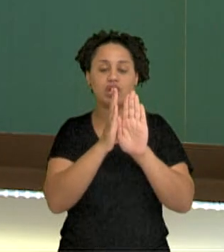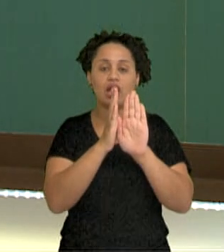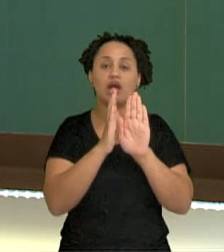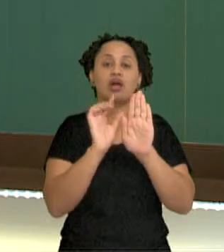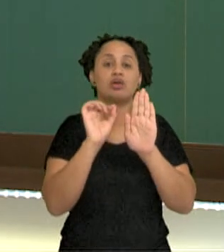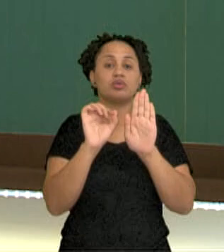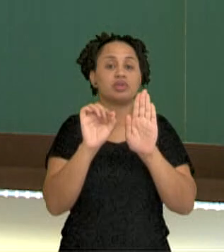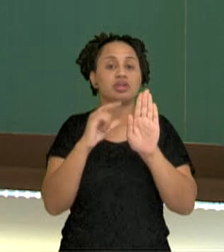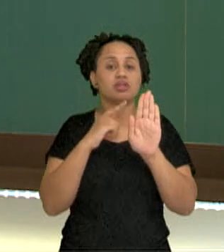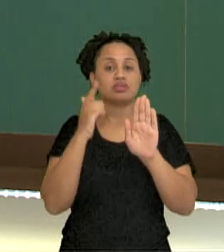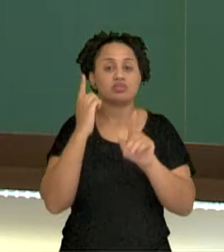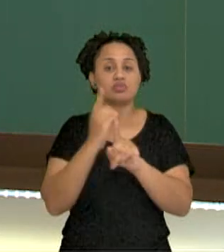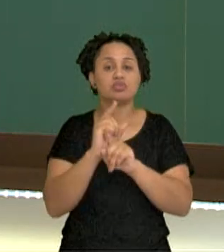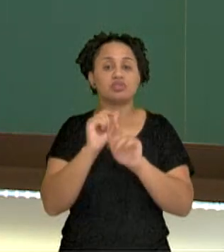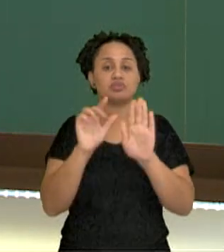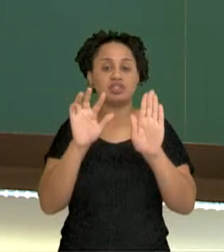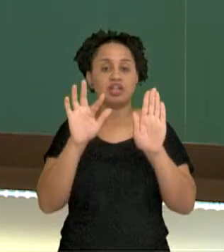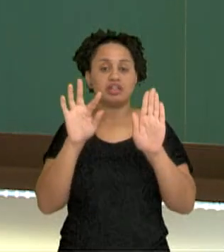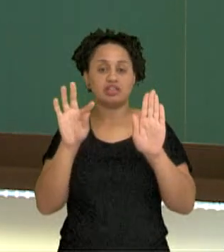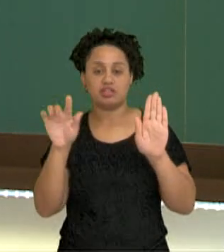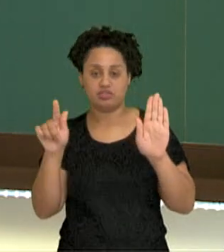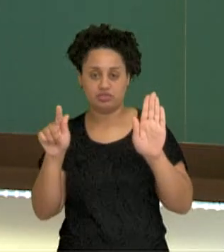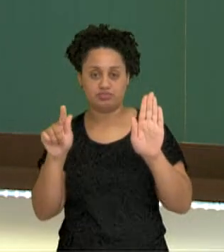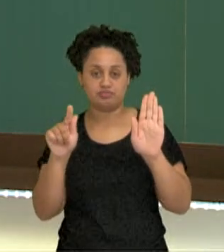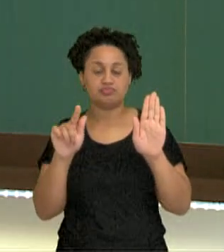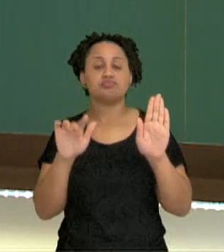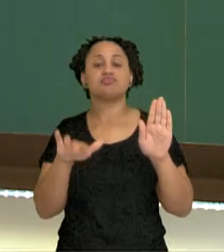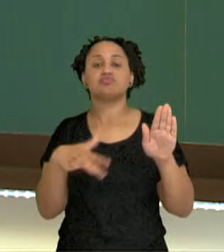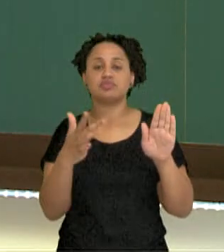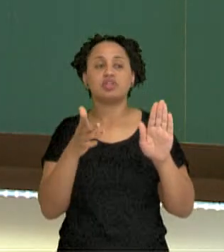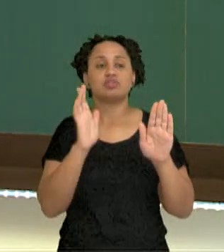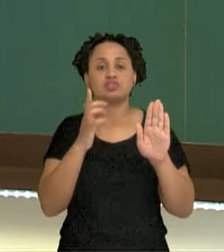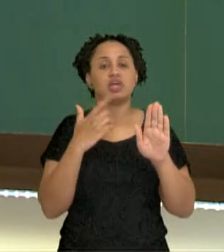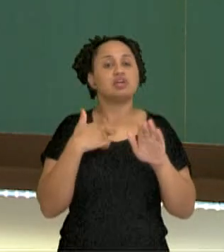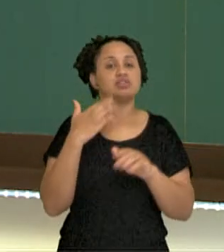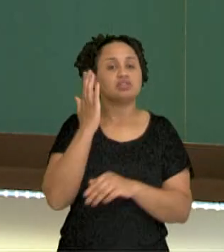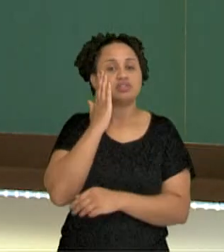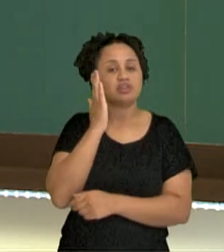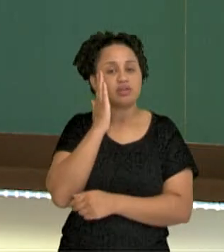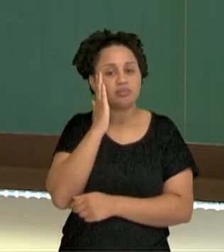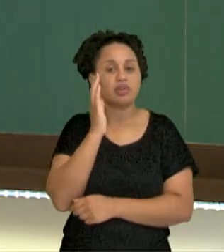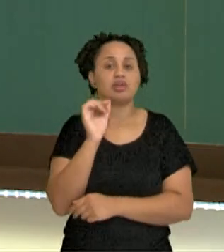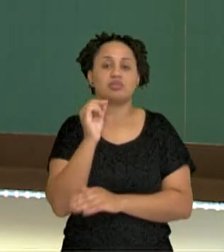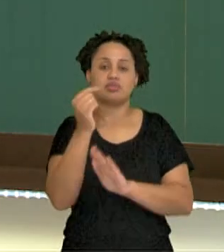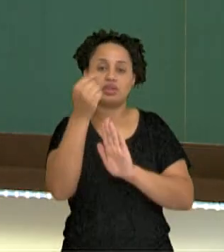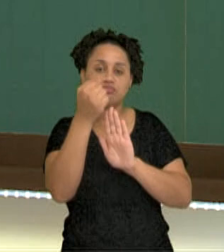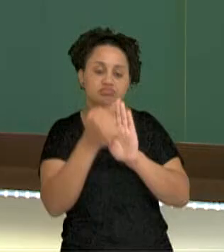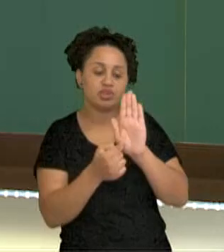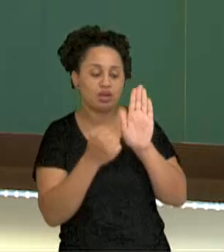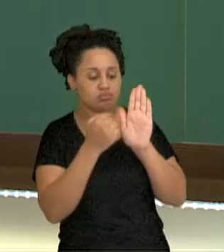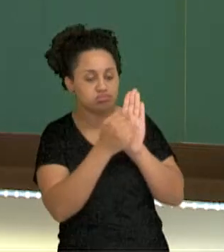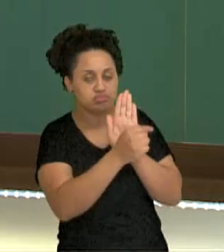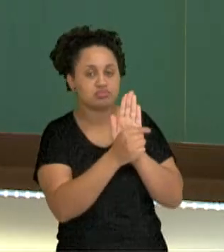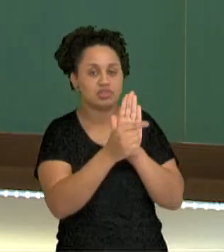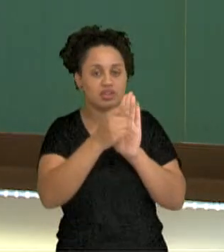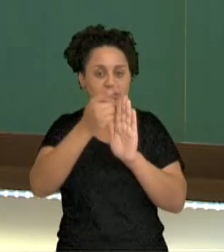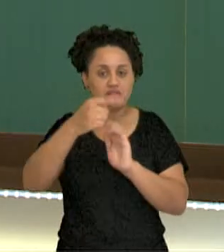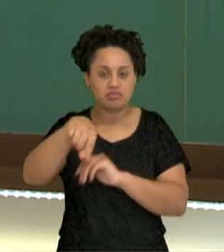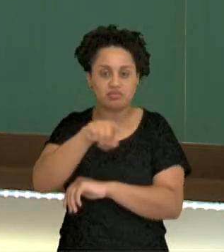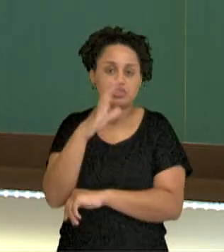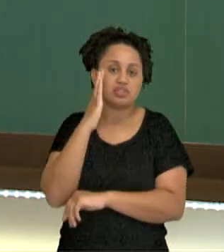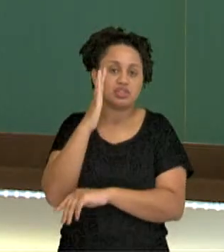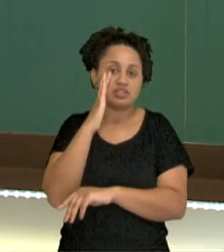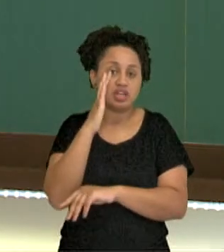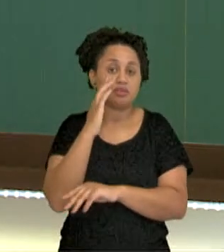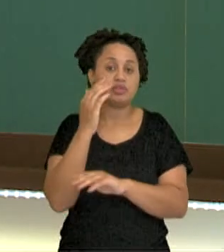vamos encontrar a tangente. Então, já usando a noção de plano cartesiano, que você sabe que é